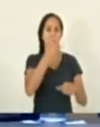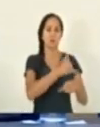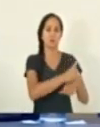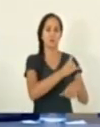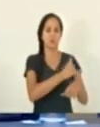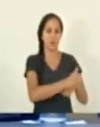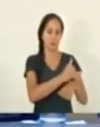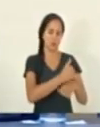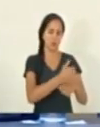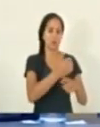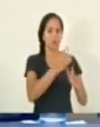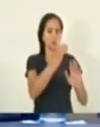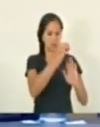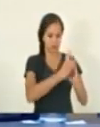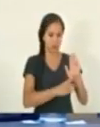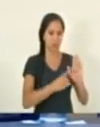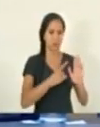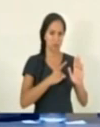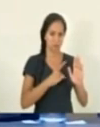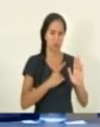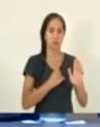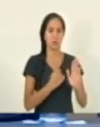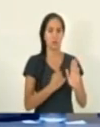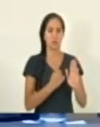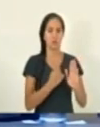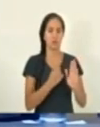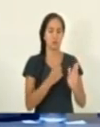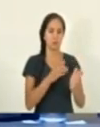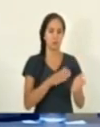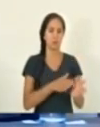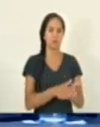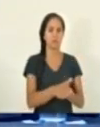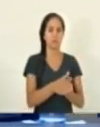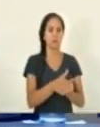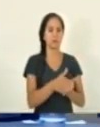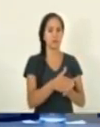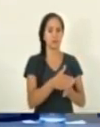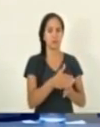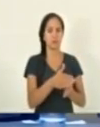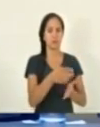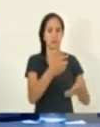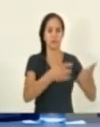único para todos os itens. É